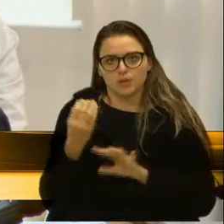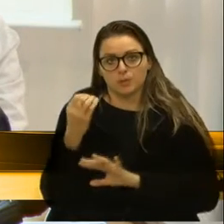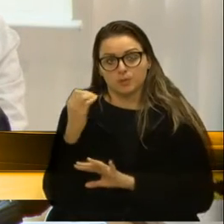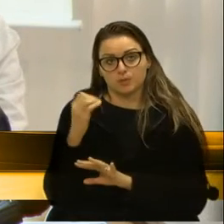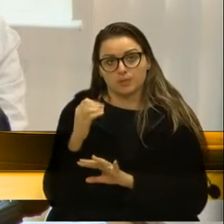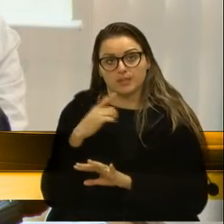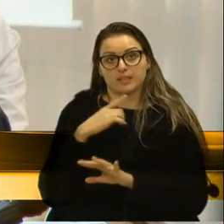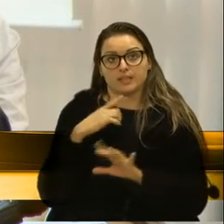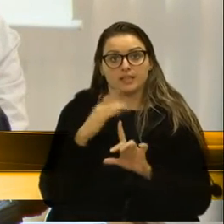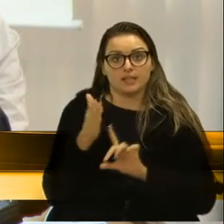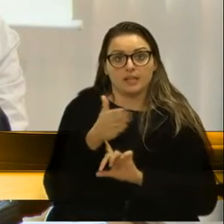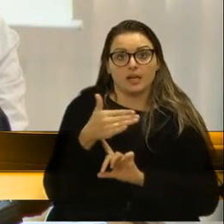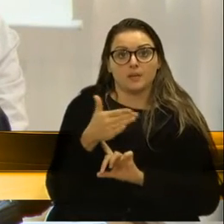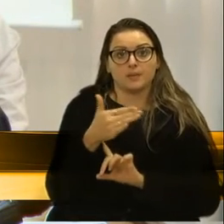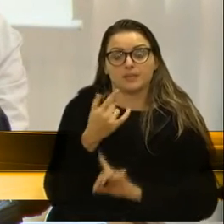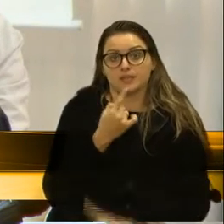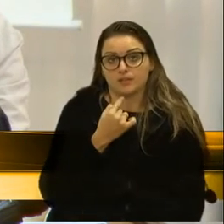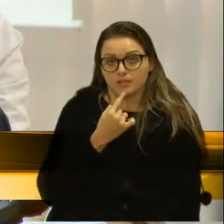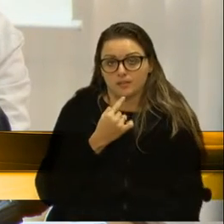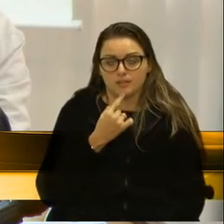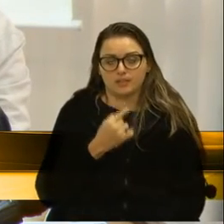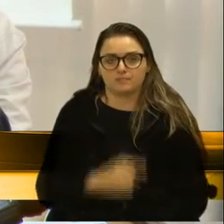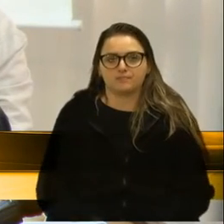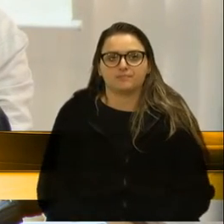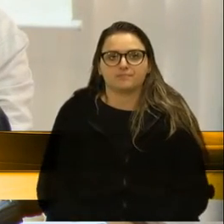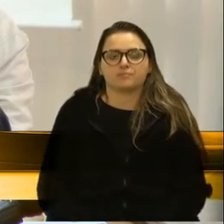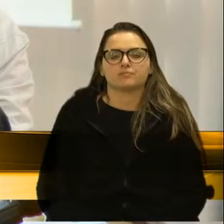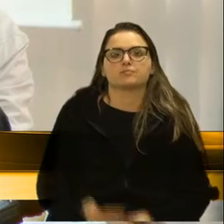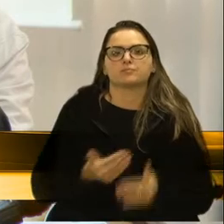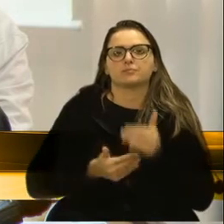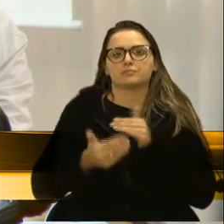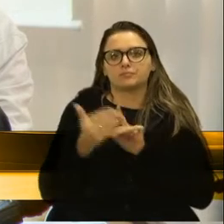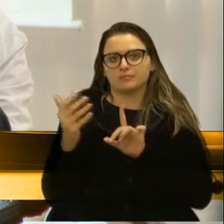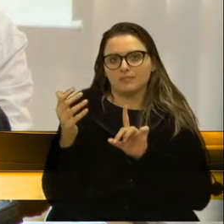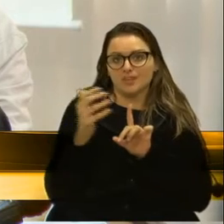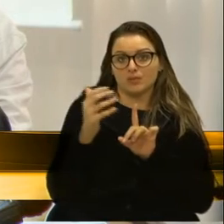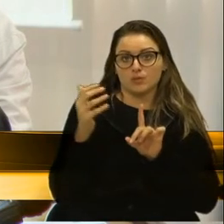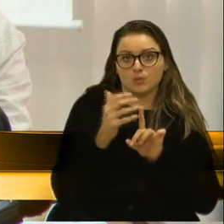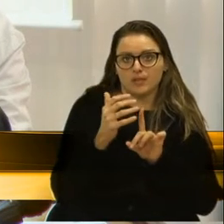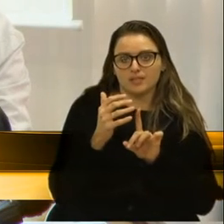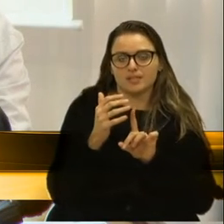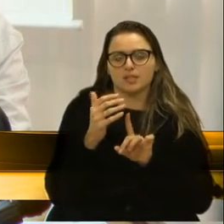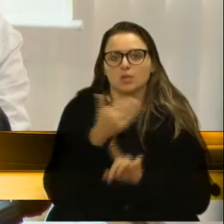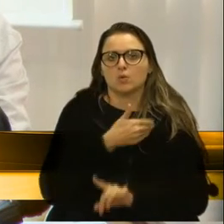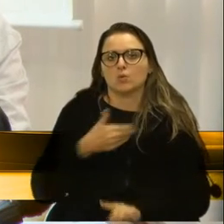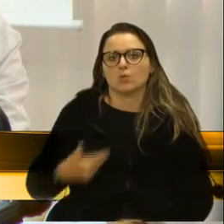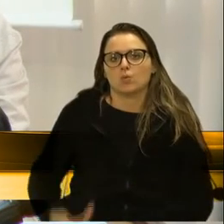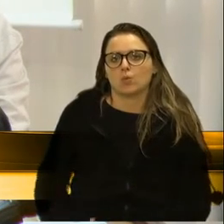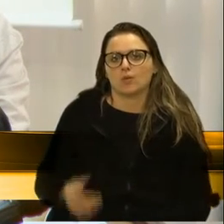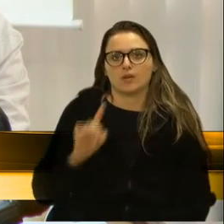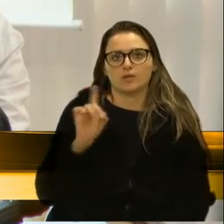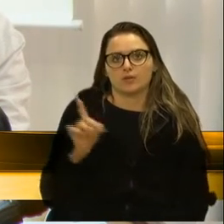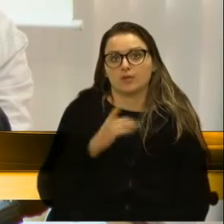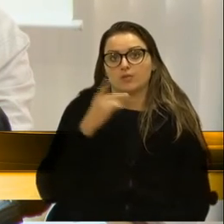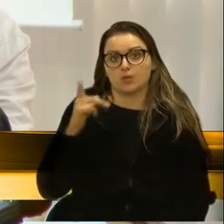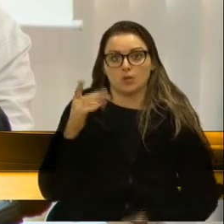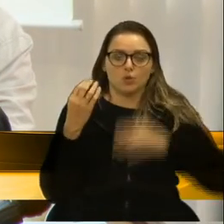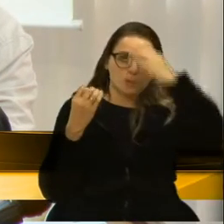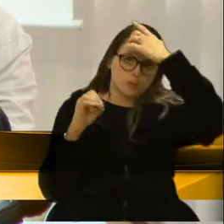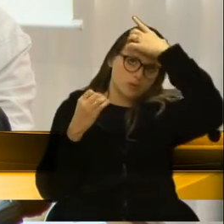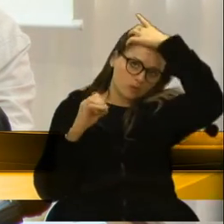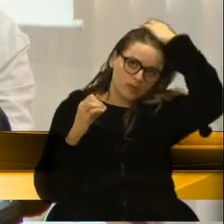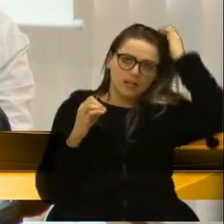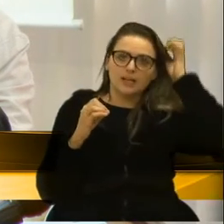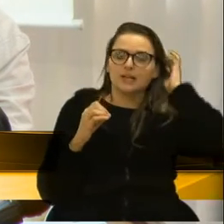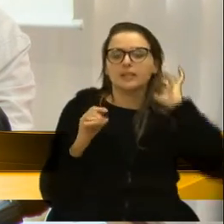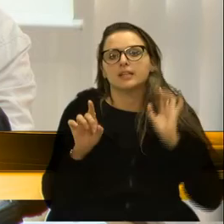chegar a bandeira vermelha. Por pressão, o governador não decretou bandeira vermelha nem em Porto Alegre, nem na